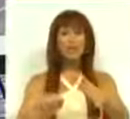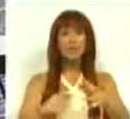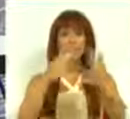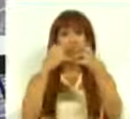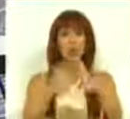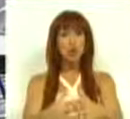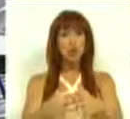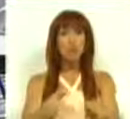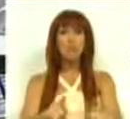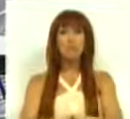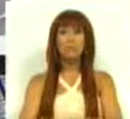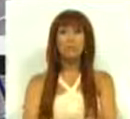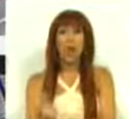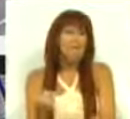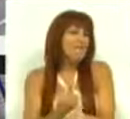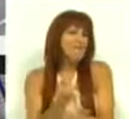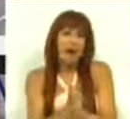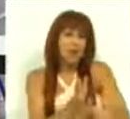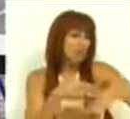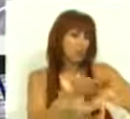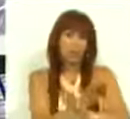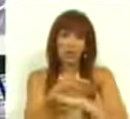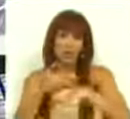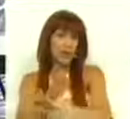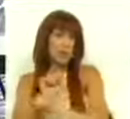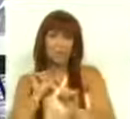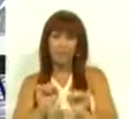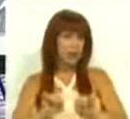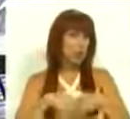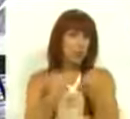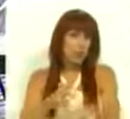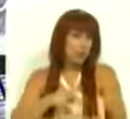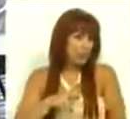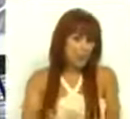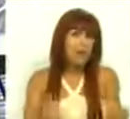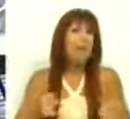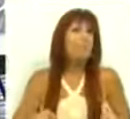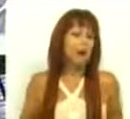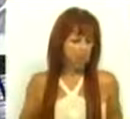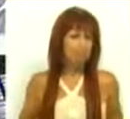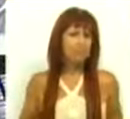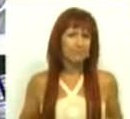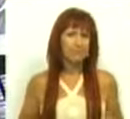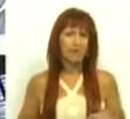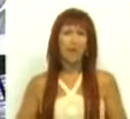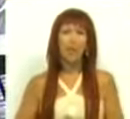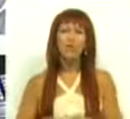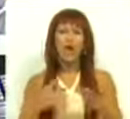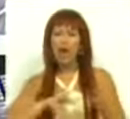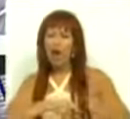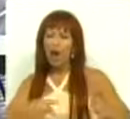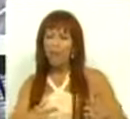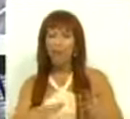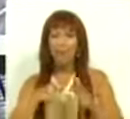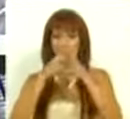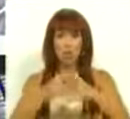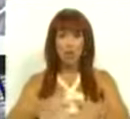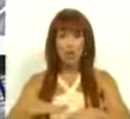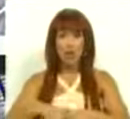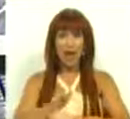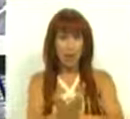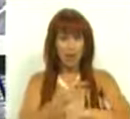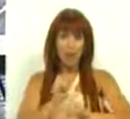estruturais passam por vários setores da sociedade portuguesa, mas seguramente que as reformas estruturais na área, no setor